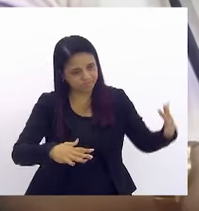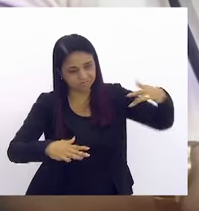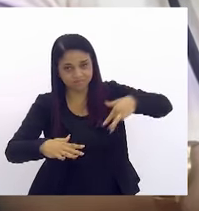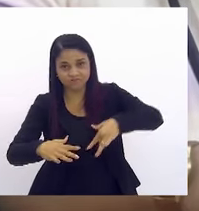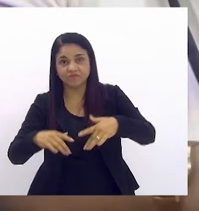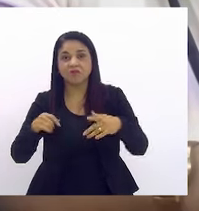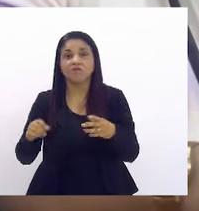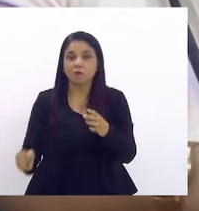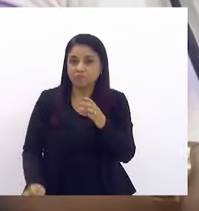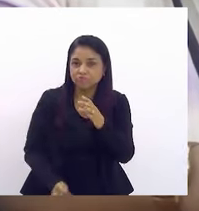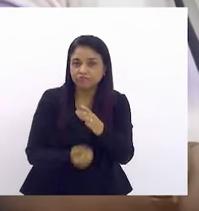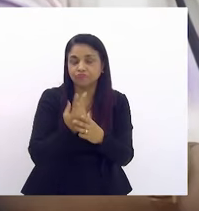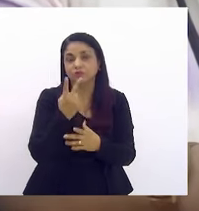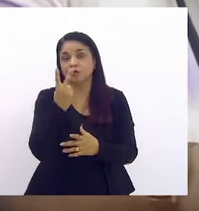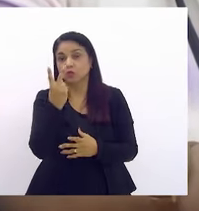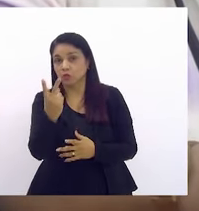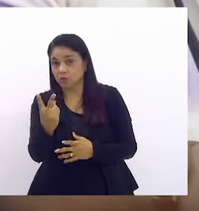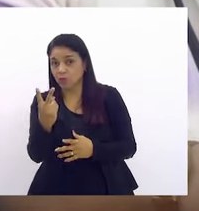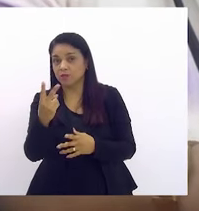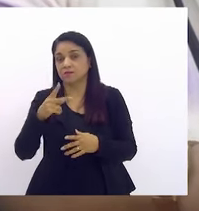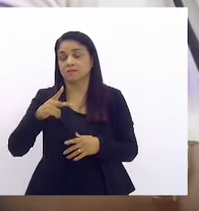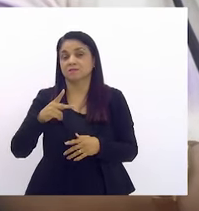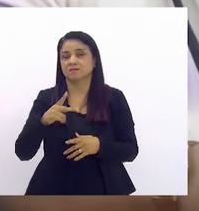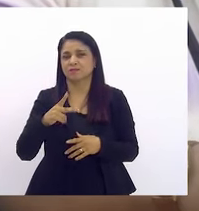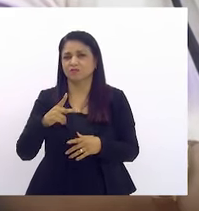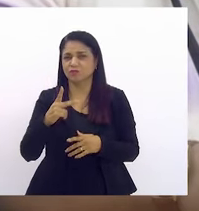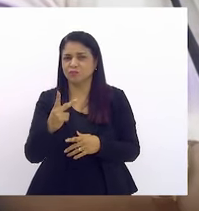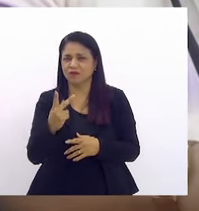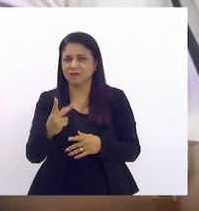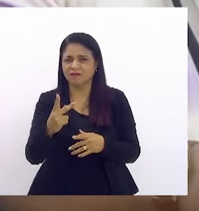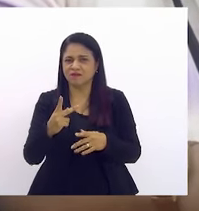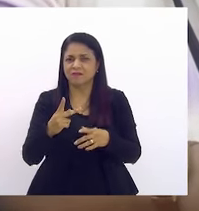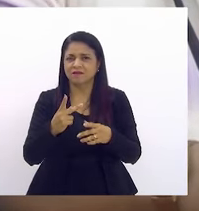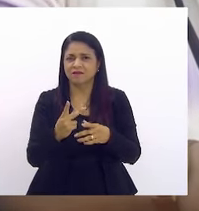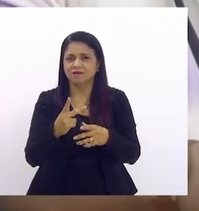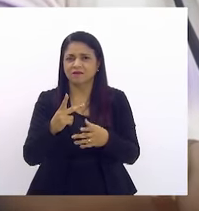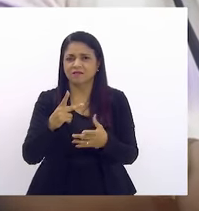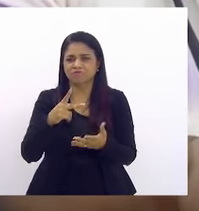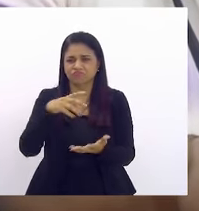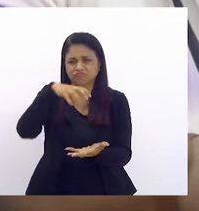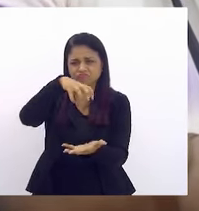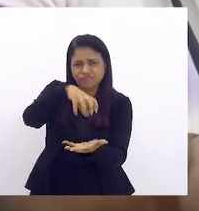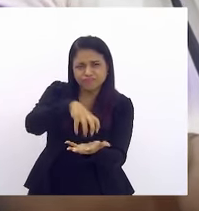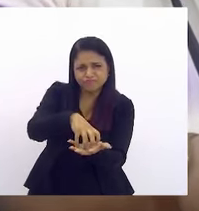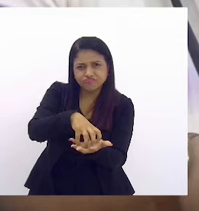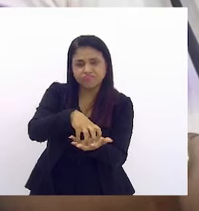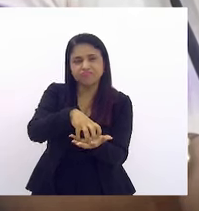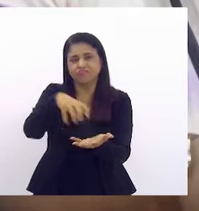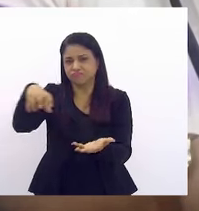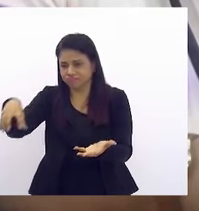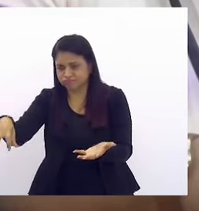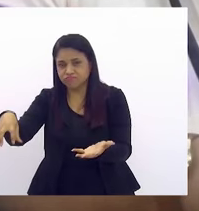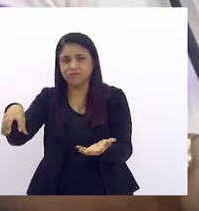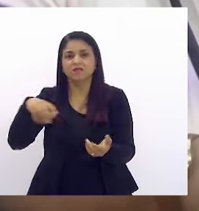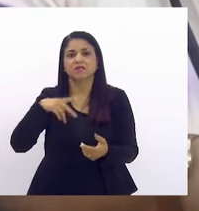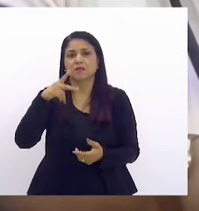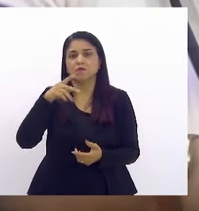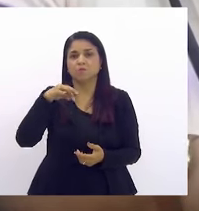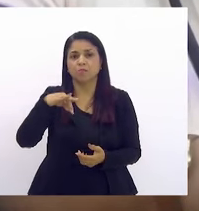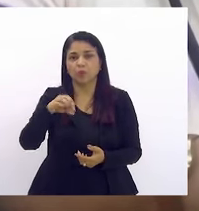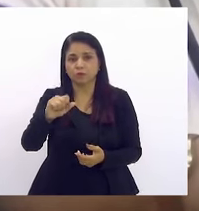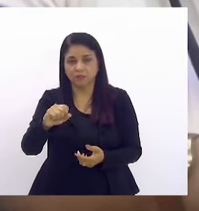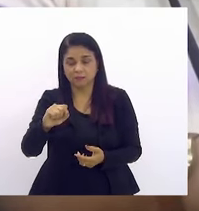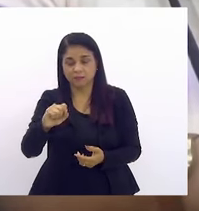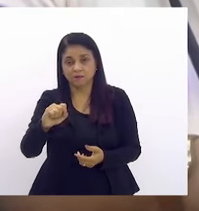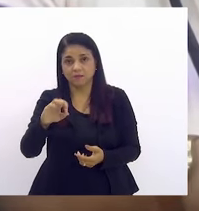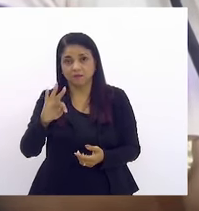em Ponta Negra. Ponta Negra hoje se encontra toda escavada, todo asfalto quebrado, mas isso é progresso vindo, o esgoto vai ser todo tratado e